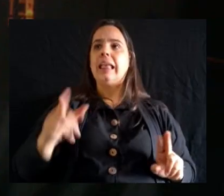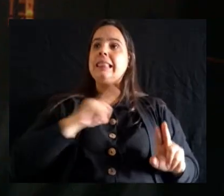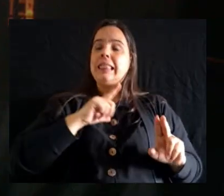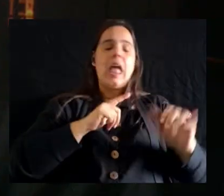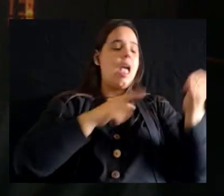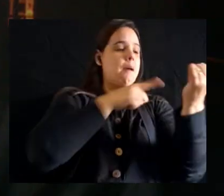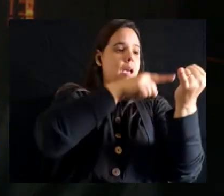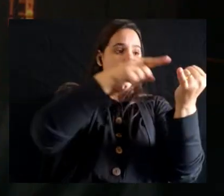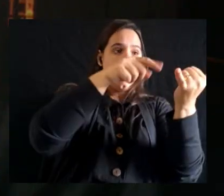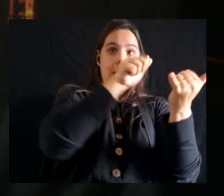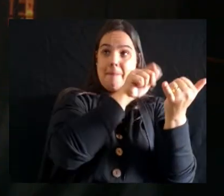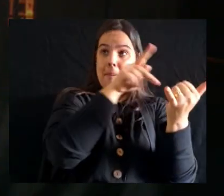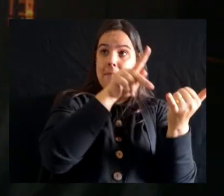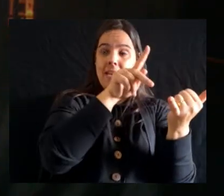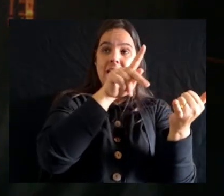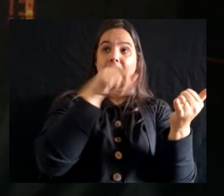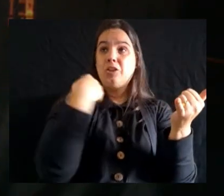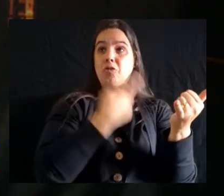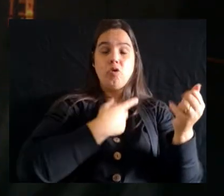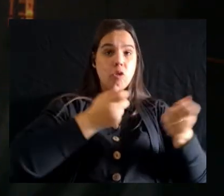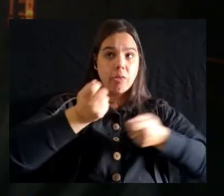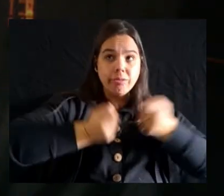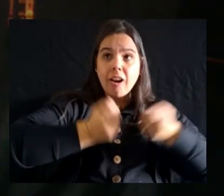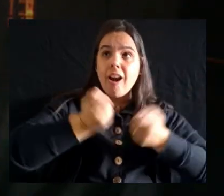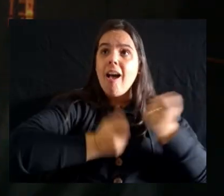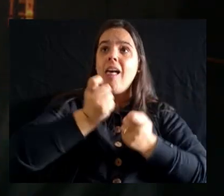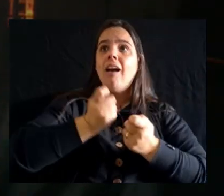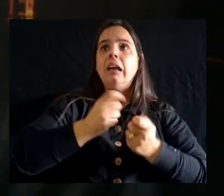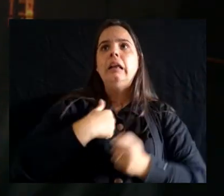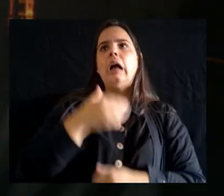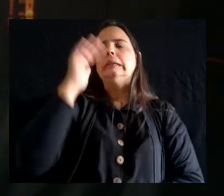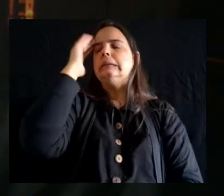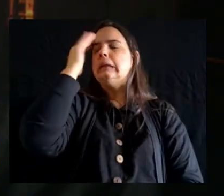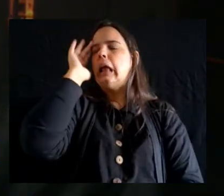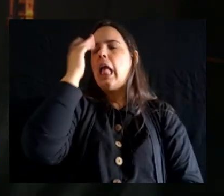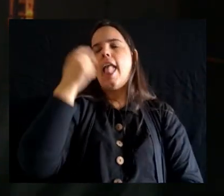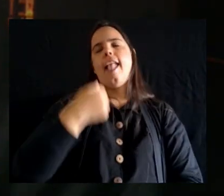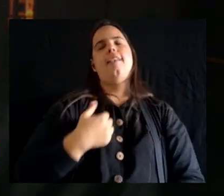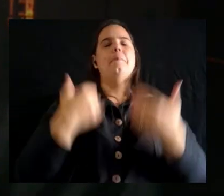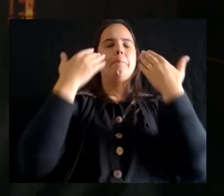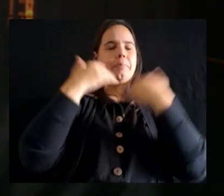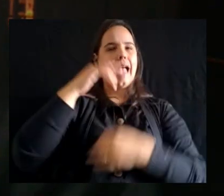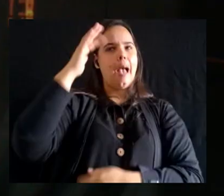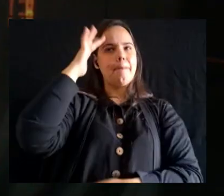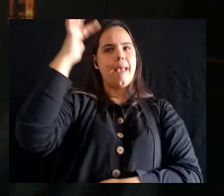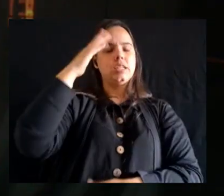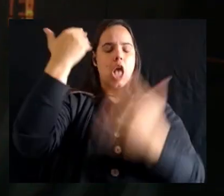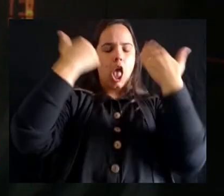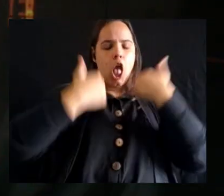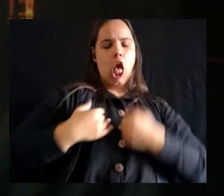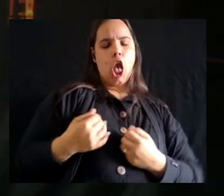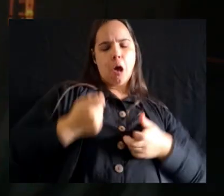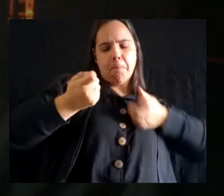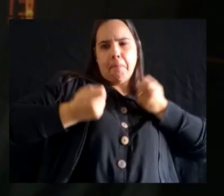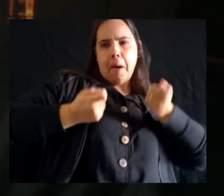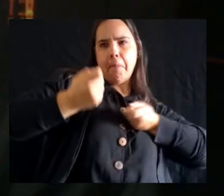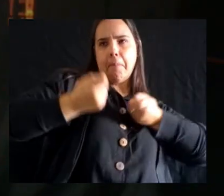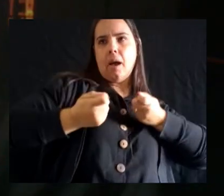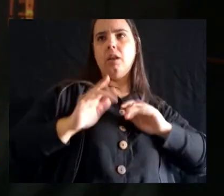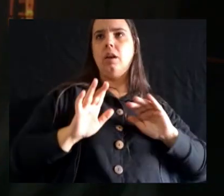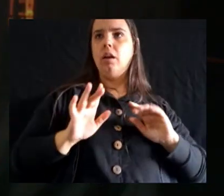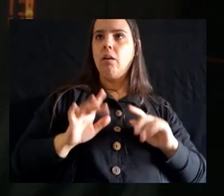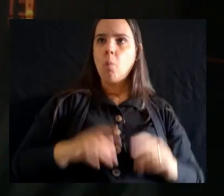controlando. E aí a gente acaba entendendo que estamos no controle, está tudo bem. Quando vê, tá uma bagunça e a